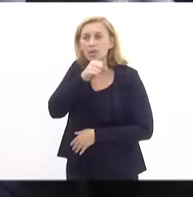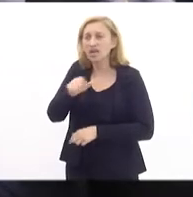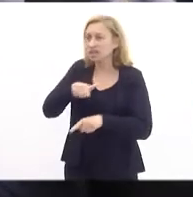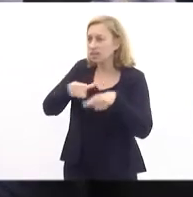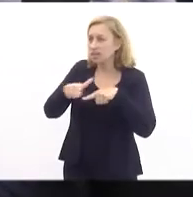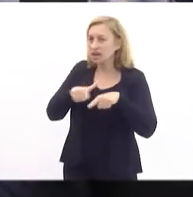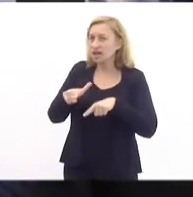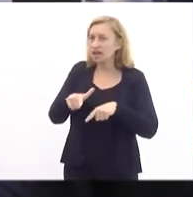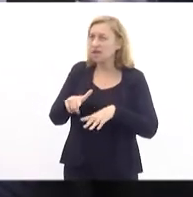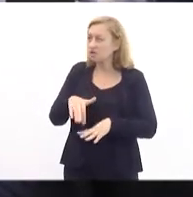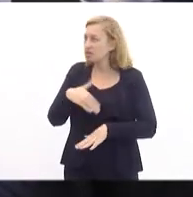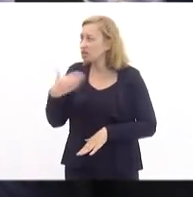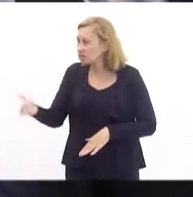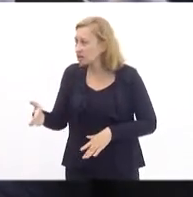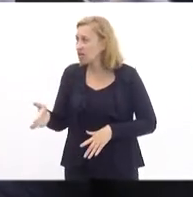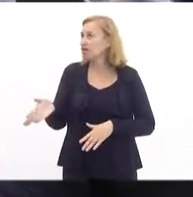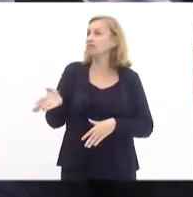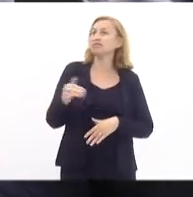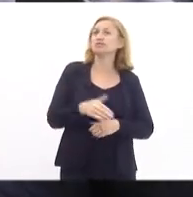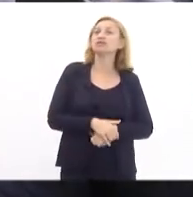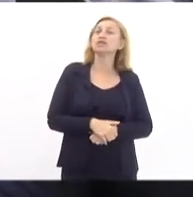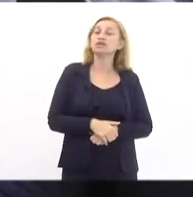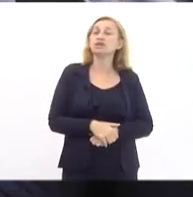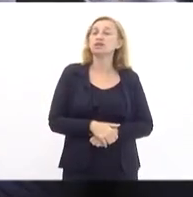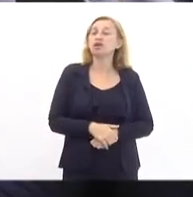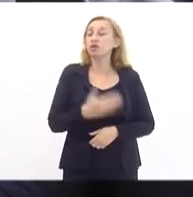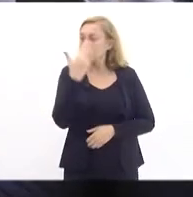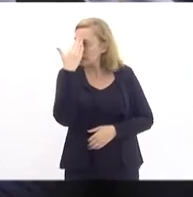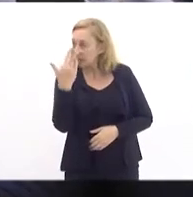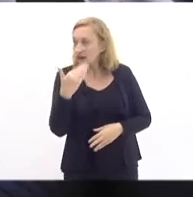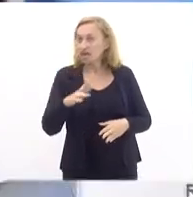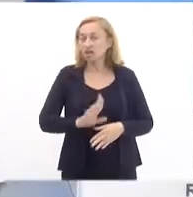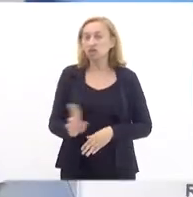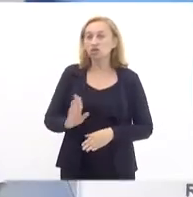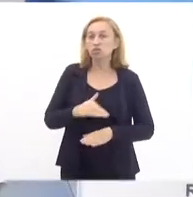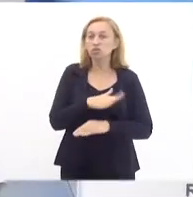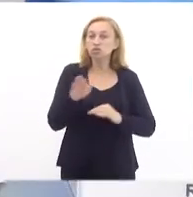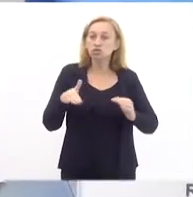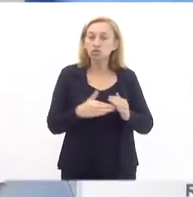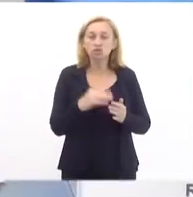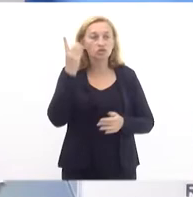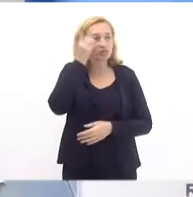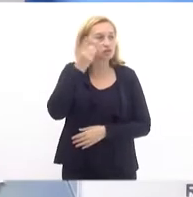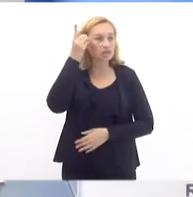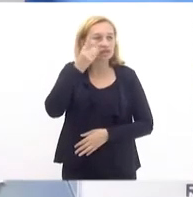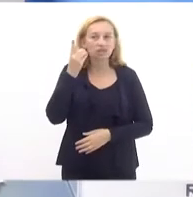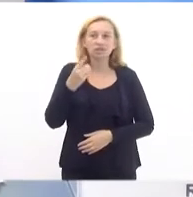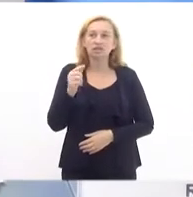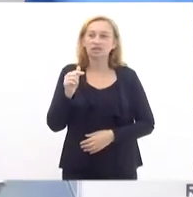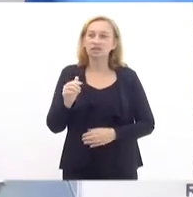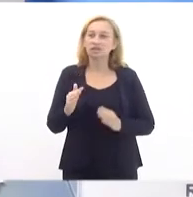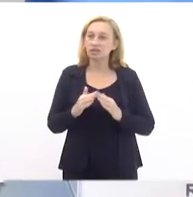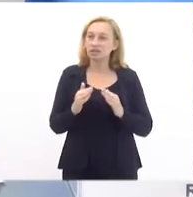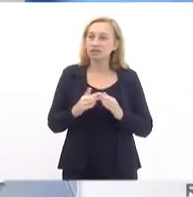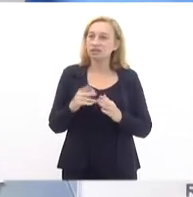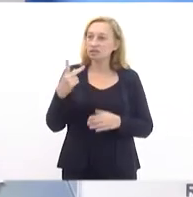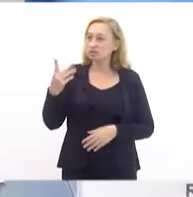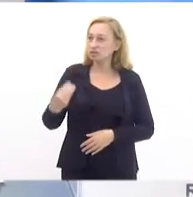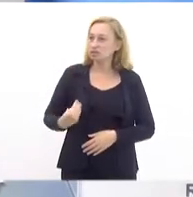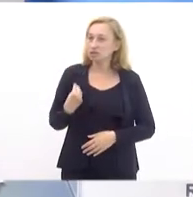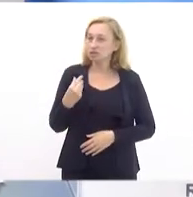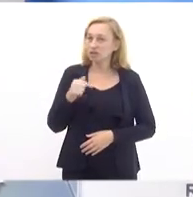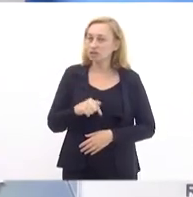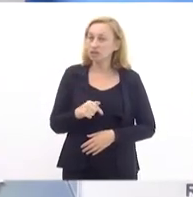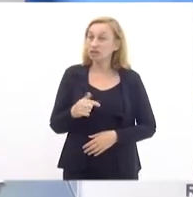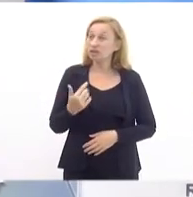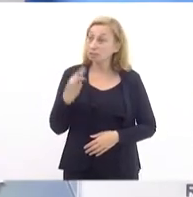nesse sufoco todo. Então, meu muito obrigado, tá certo? Em nome de todo os parlamentares aqui dessa casa, pela sua presença aqui.